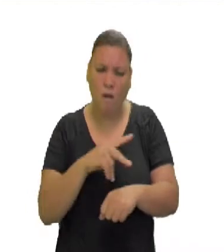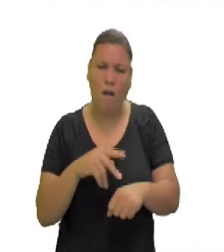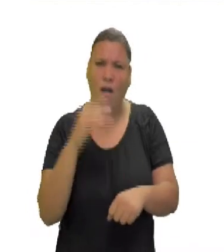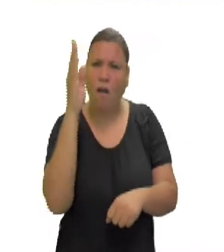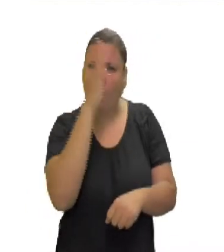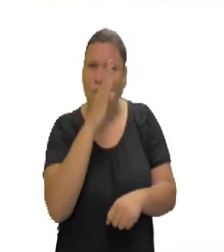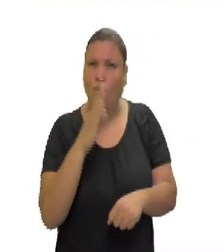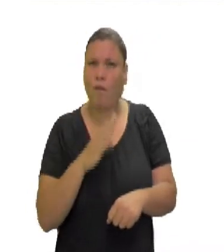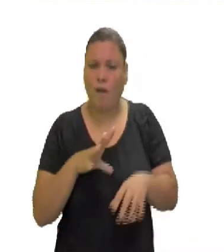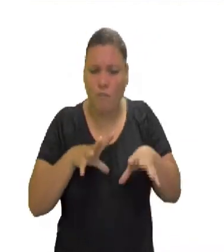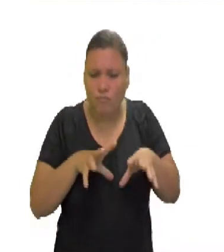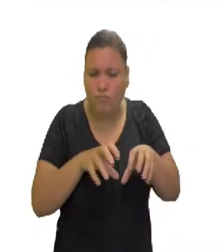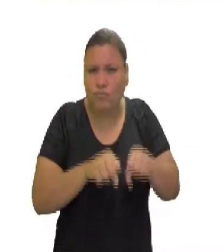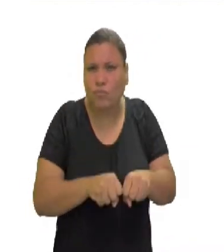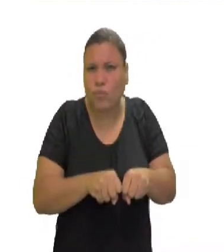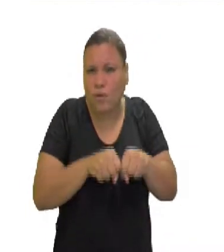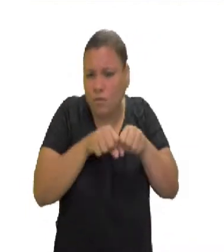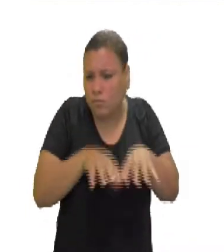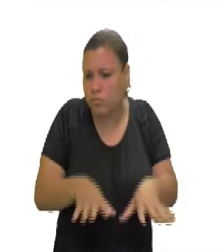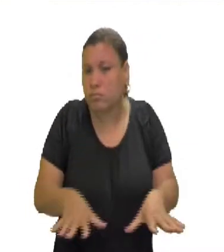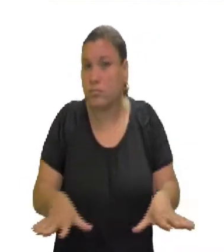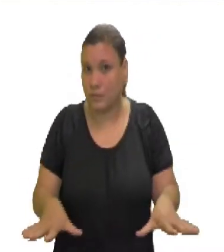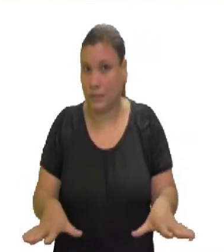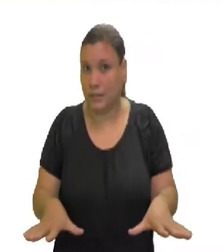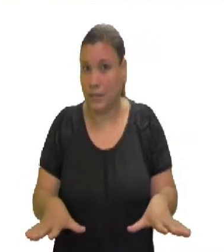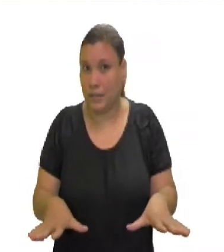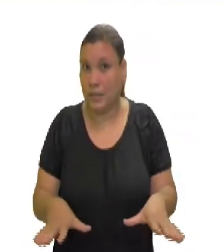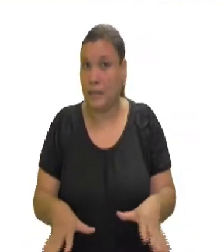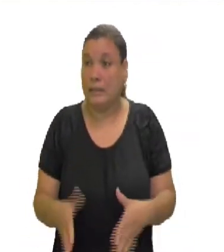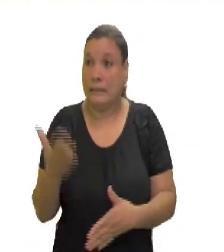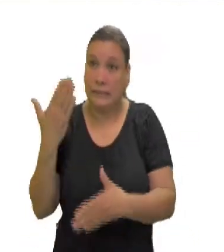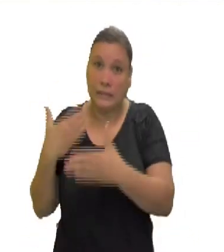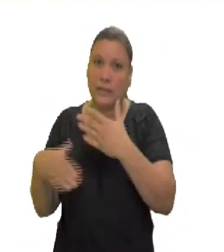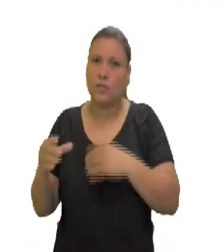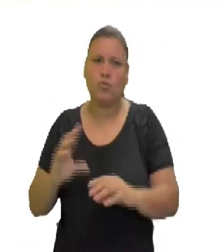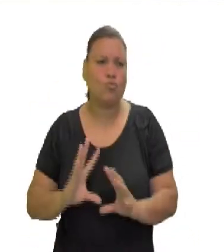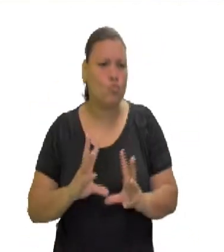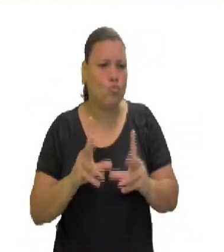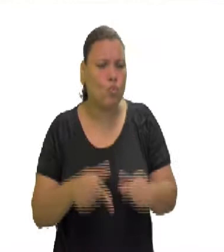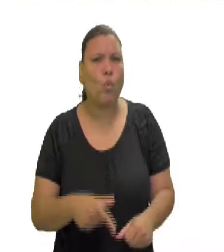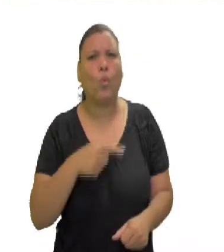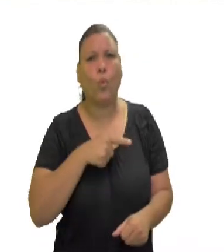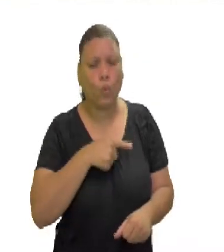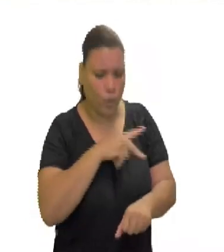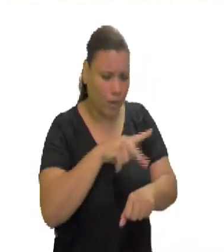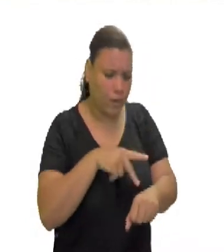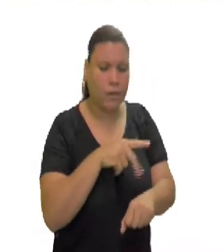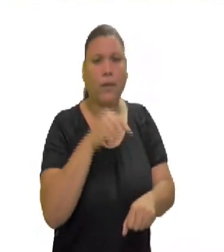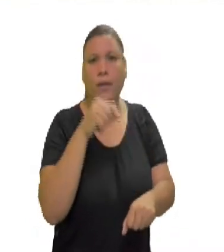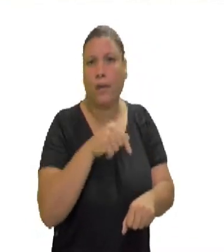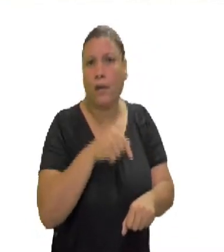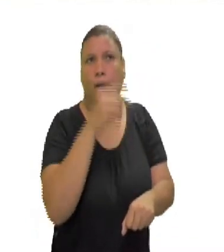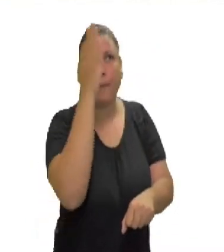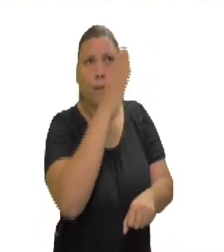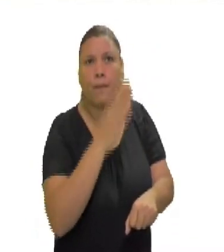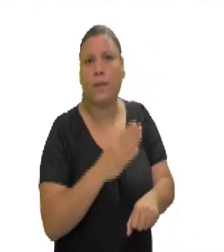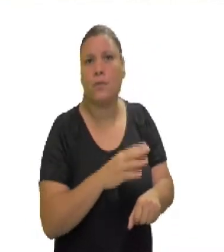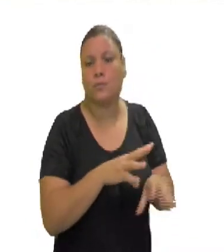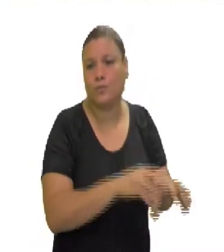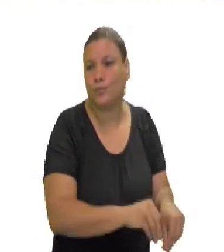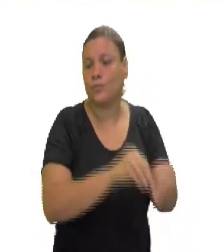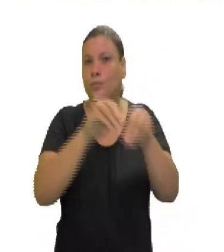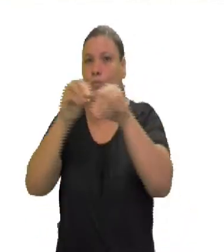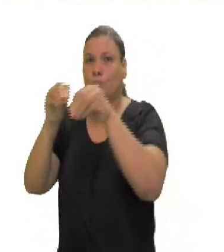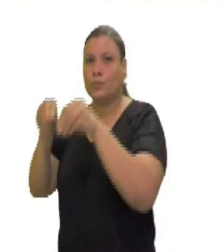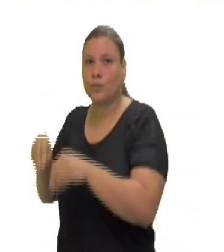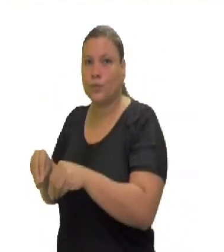acontecia aqui deveria ir para Portugal? Então, assim também aconteceu com a mineração. Mas por que surgiu a mineração no